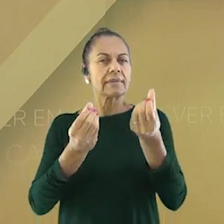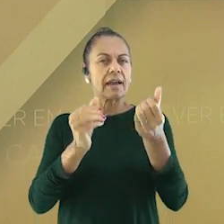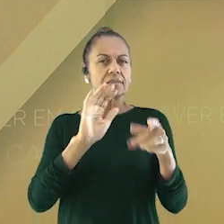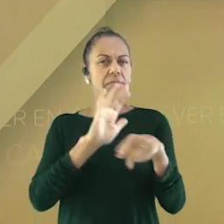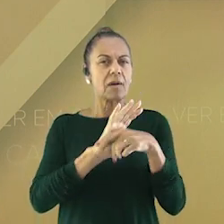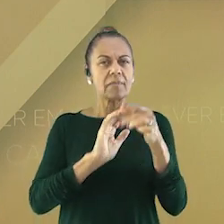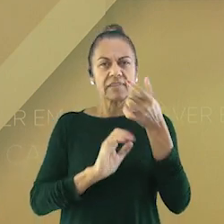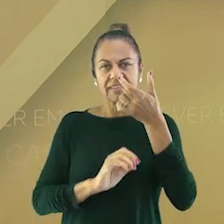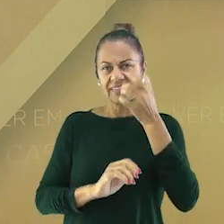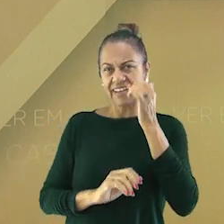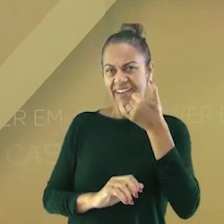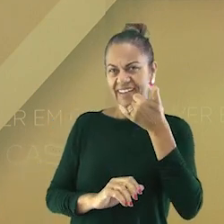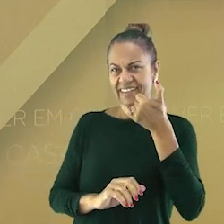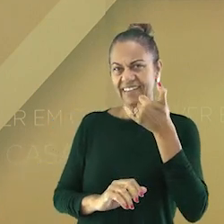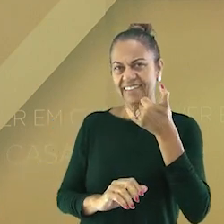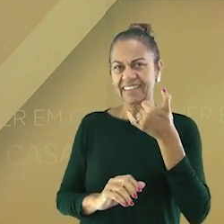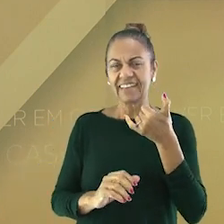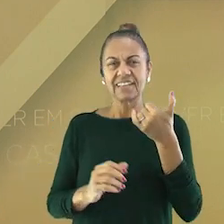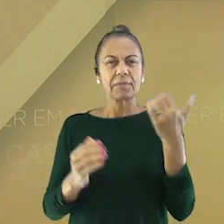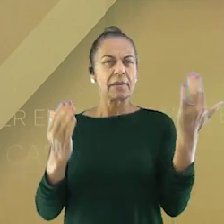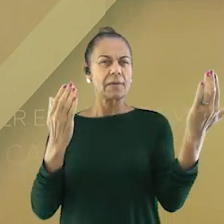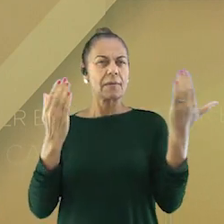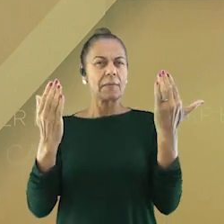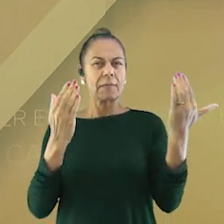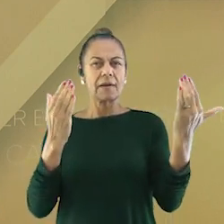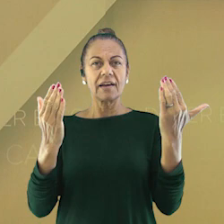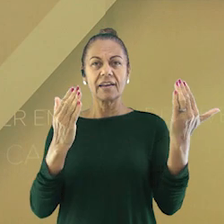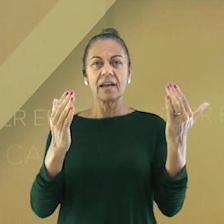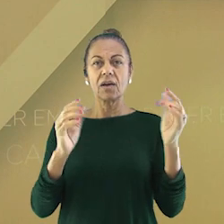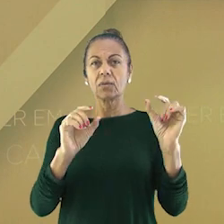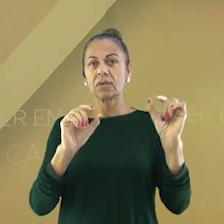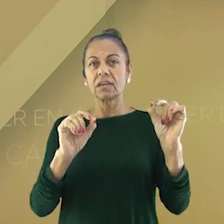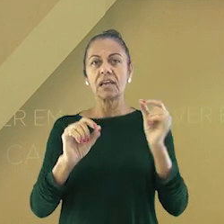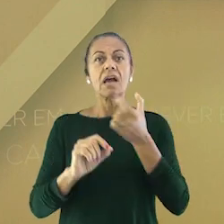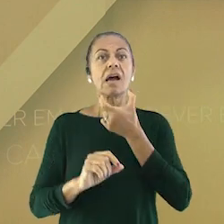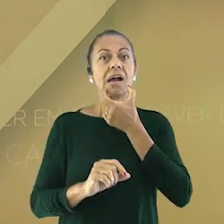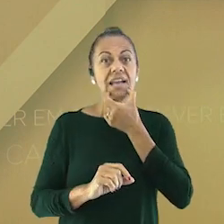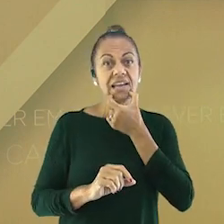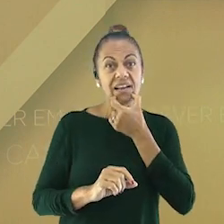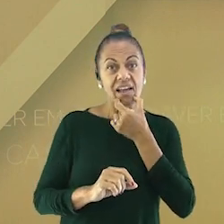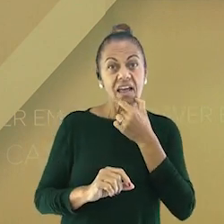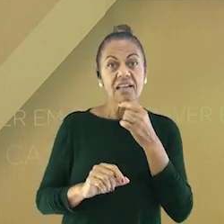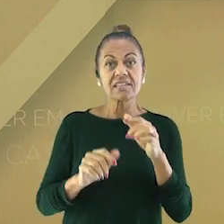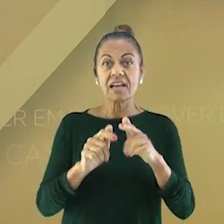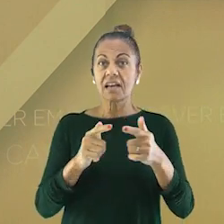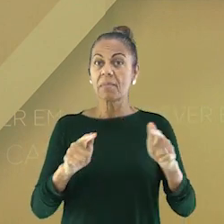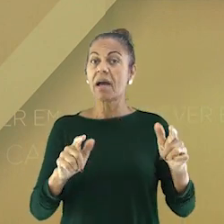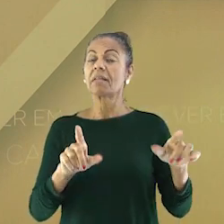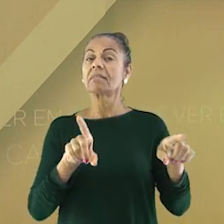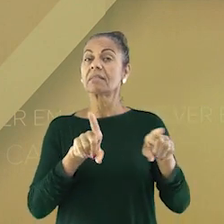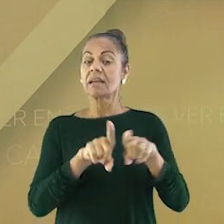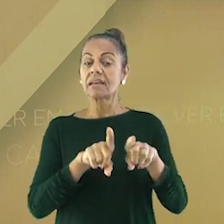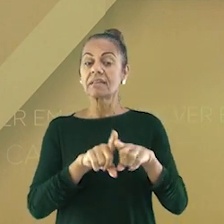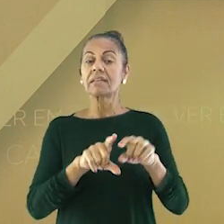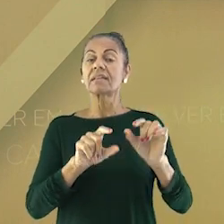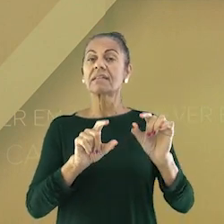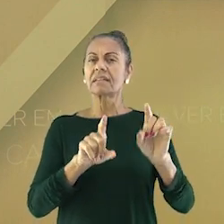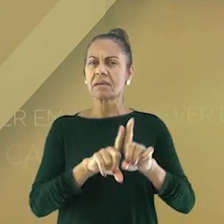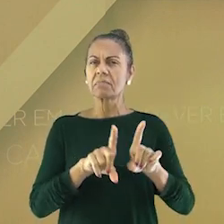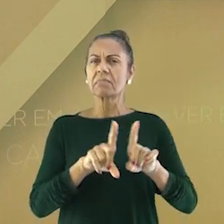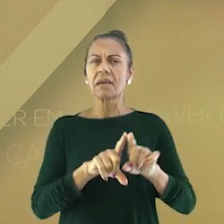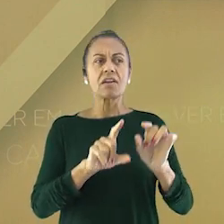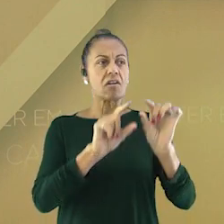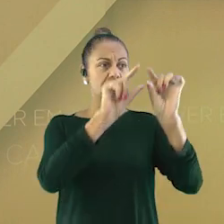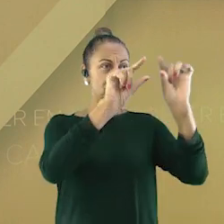caneta. Para comparar, usamos os adjetivos de comparação. Bom, no inglês também temos